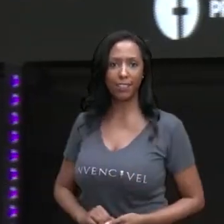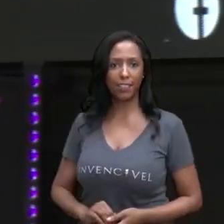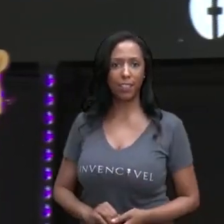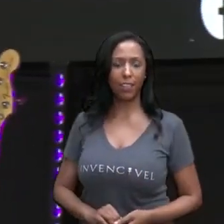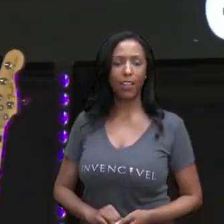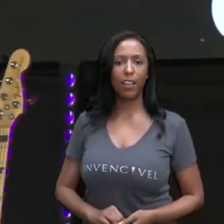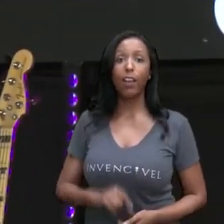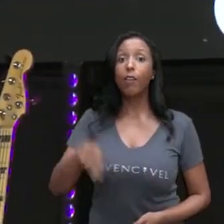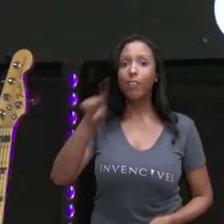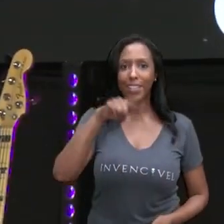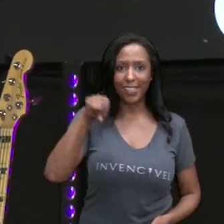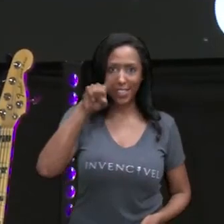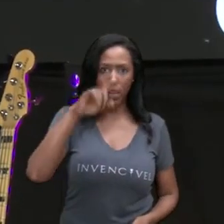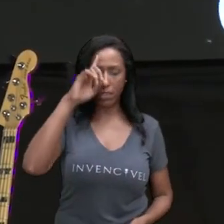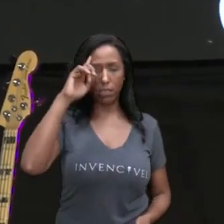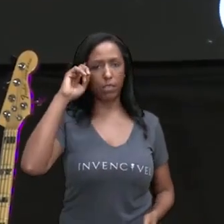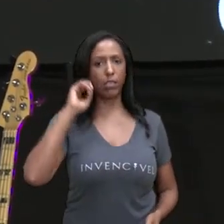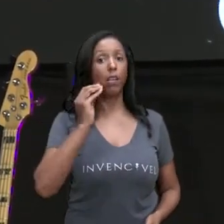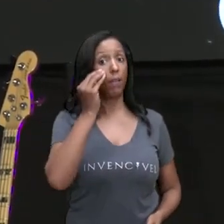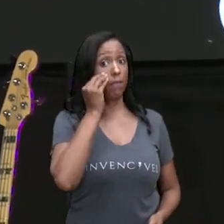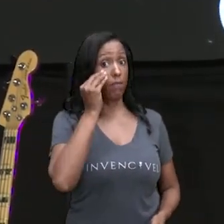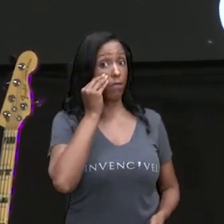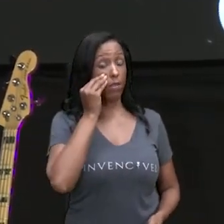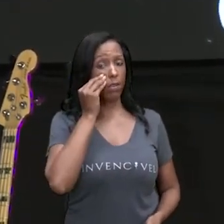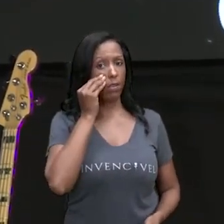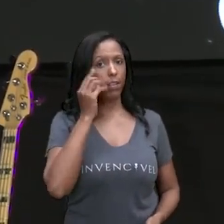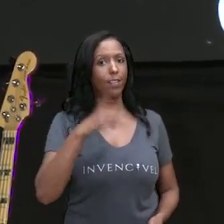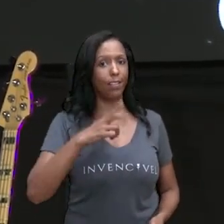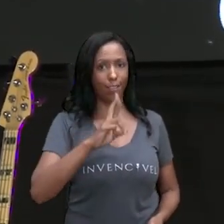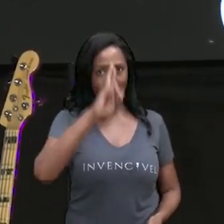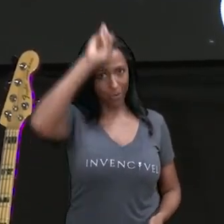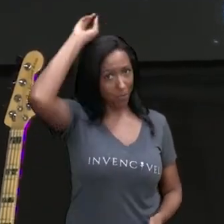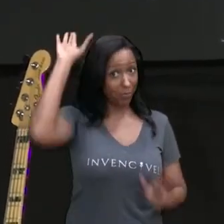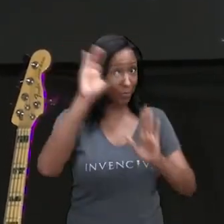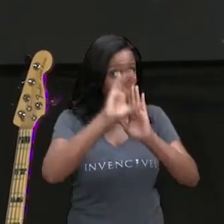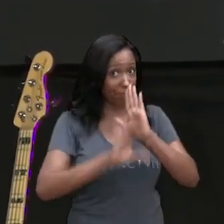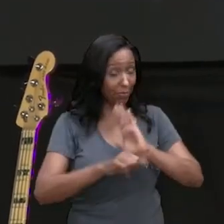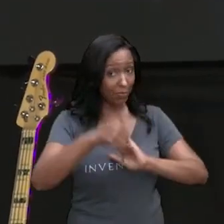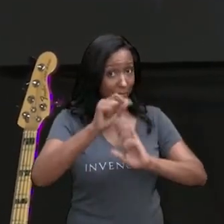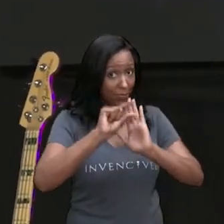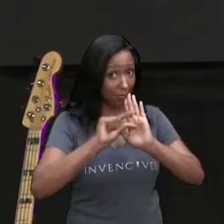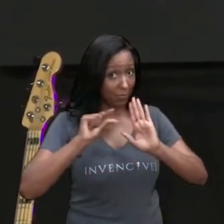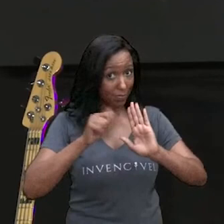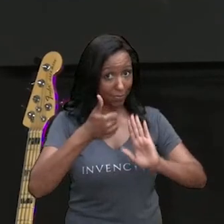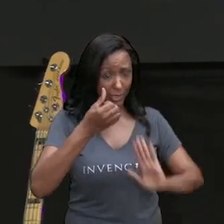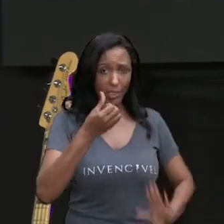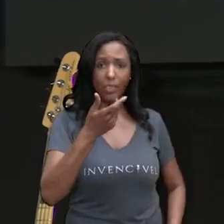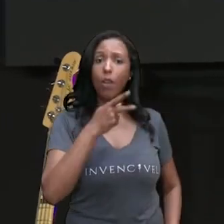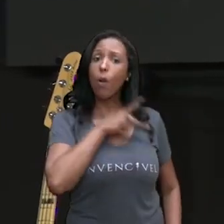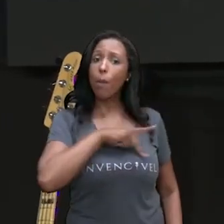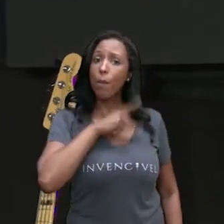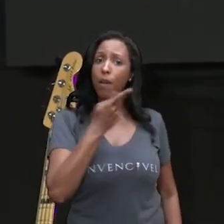Meus amados irmãos, olha o que diz o texto de Romanos 1,16, Paulo dizendo: não me envergonho